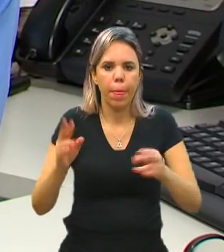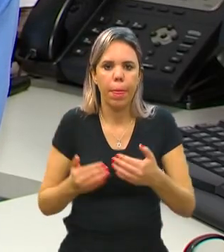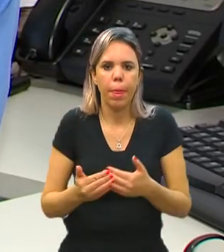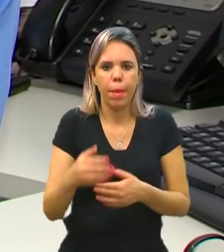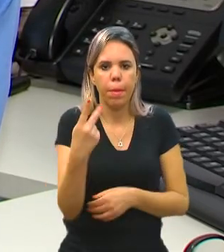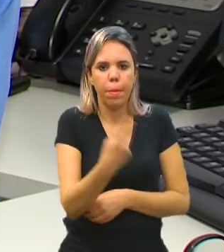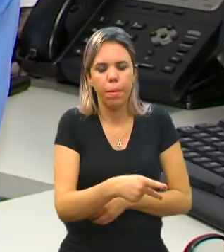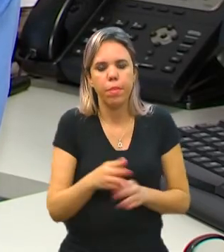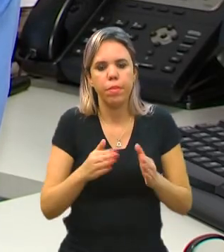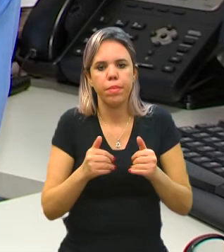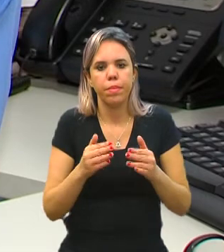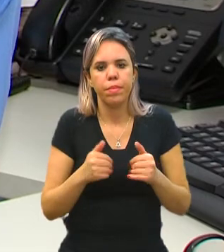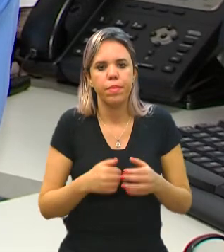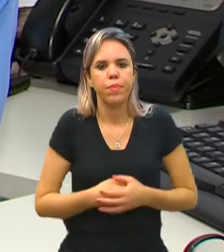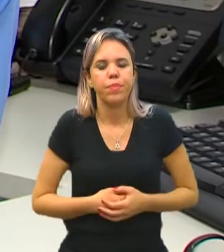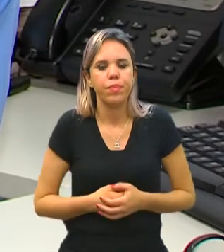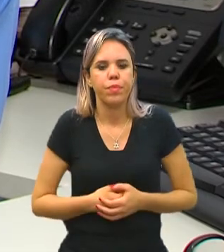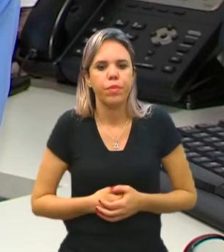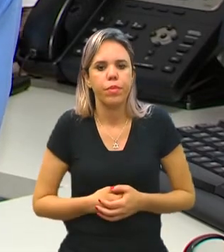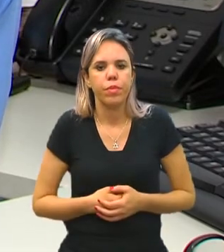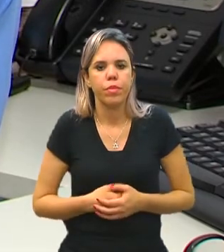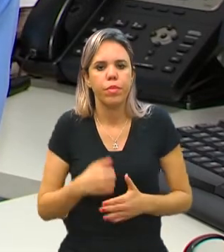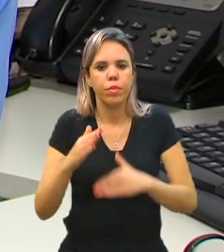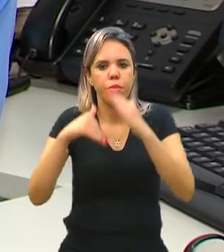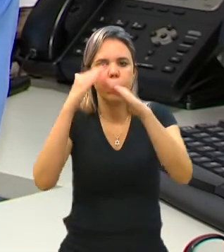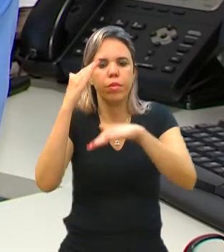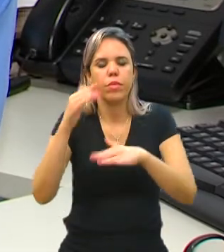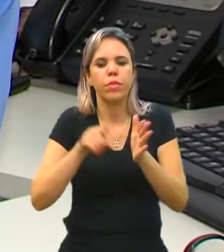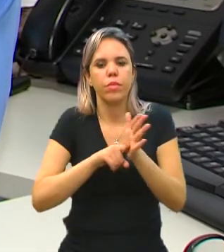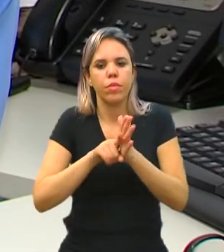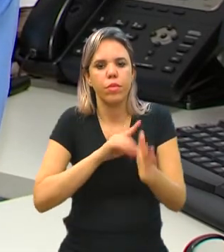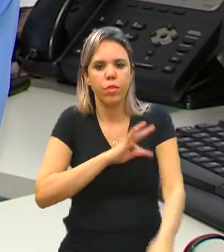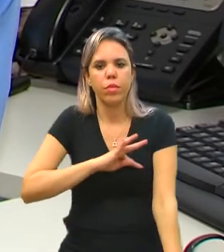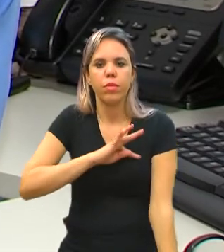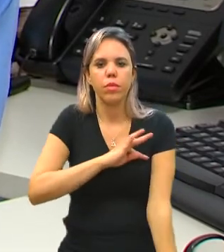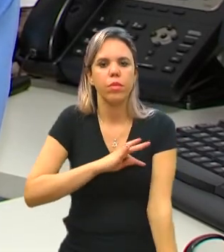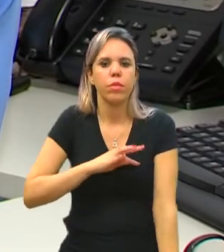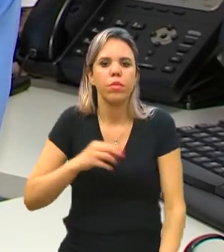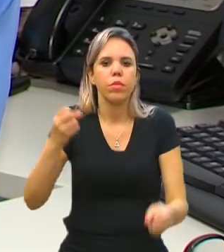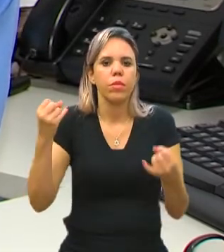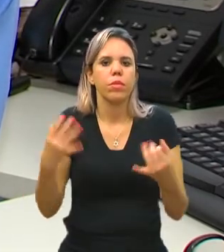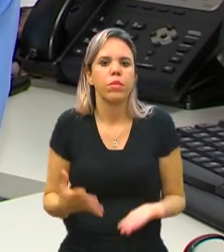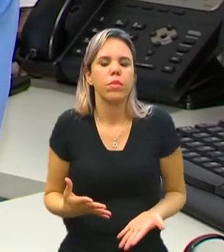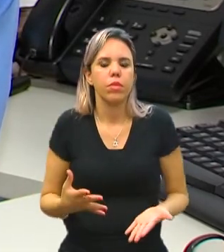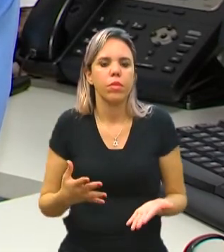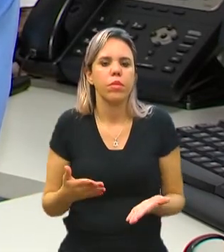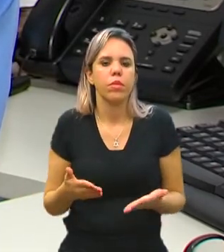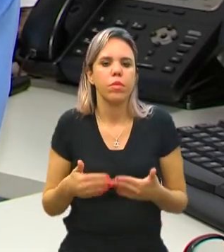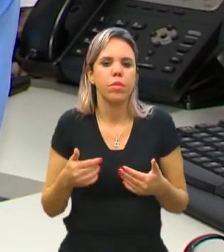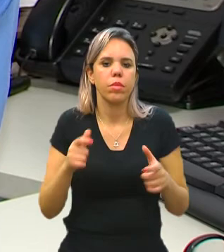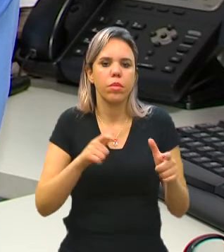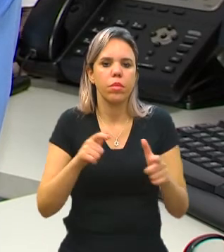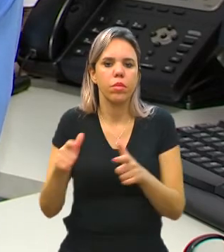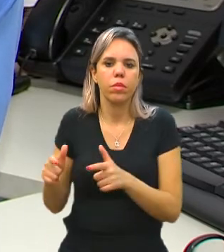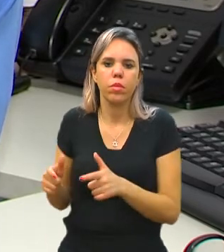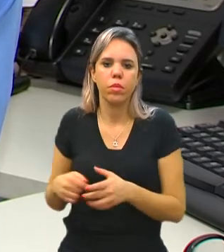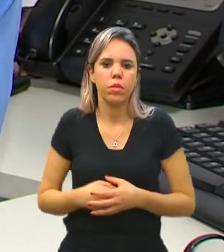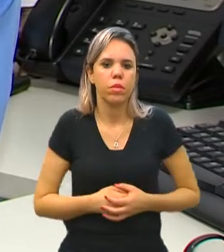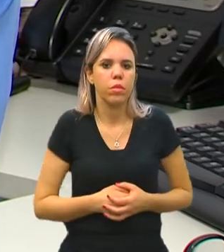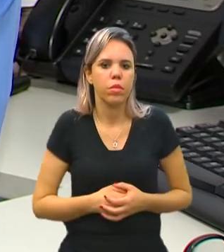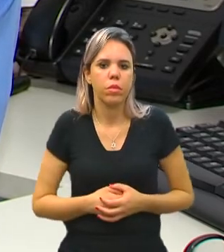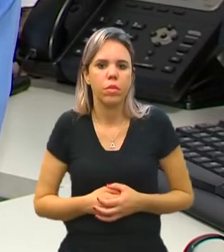espera que a partir dessa solicitação seja desenvolvidos estudos técnicos na que justifique a gente tem que identificar o local